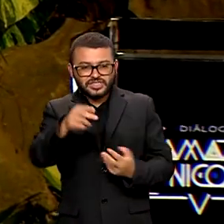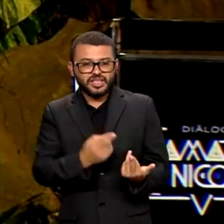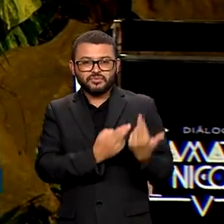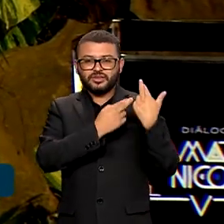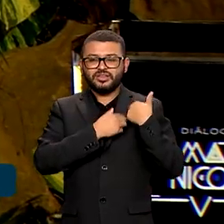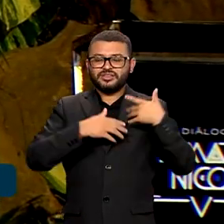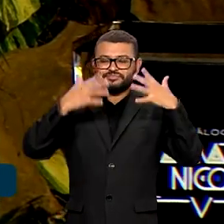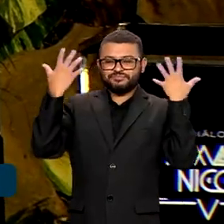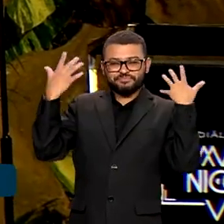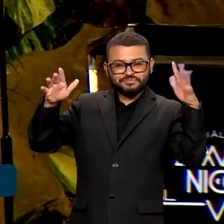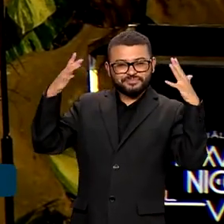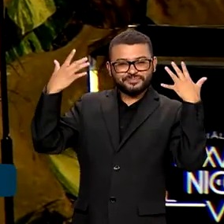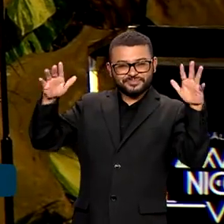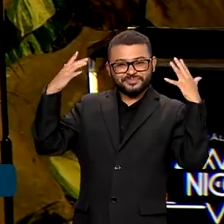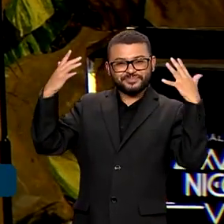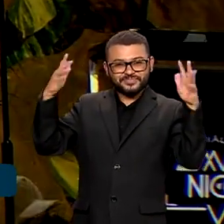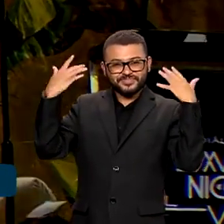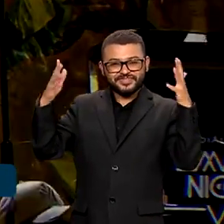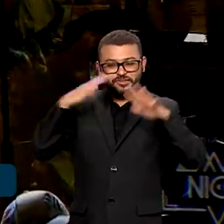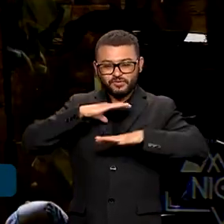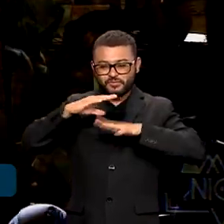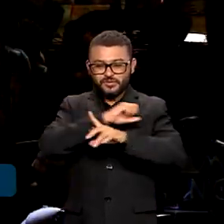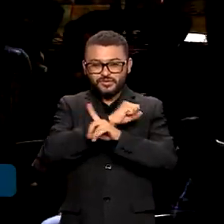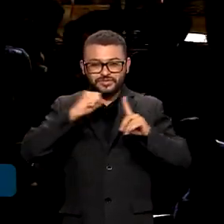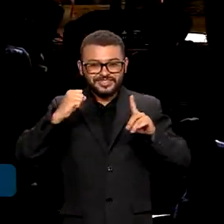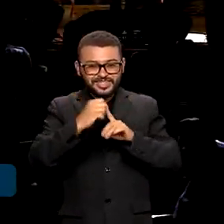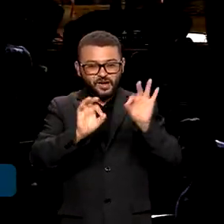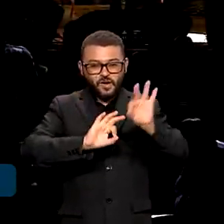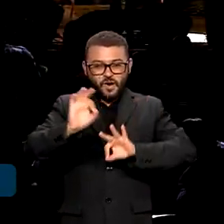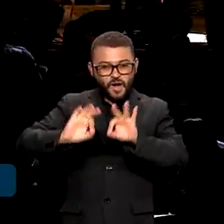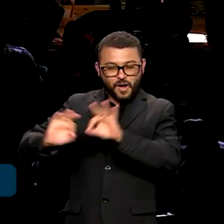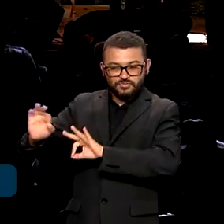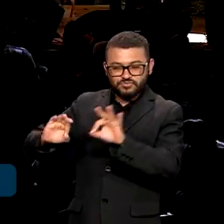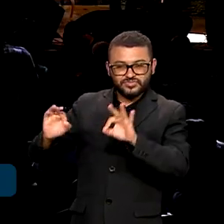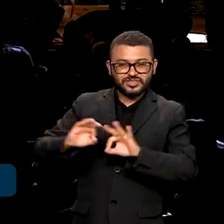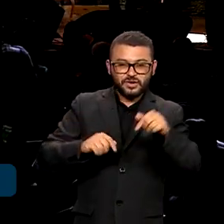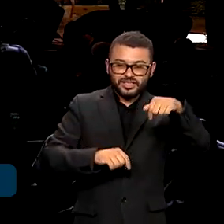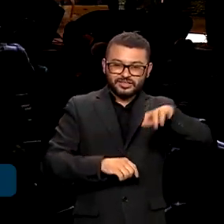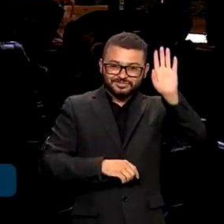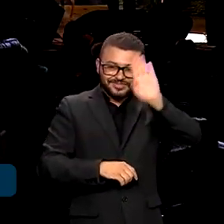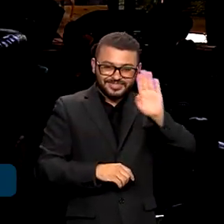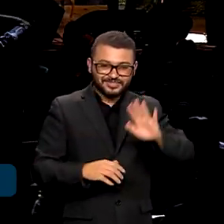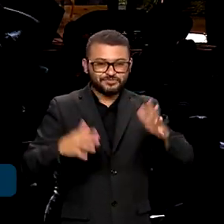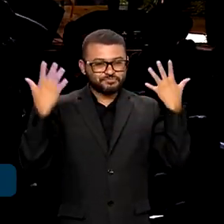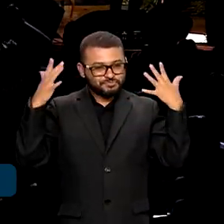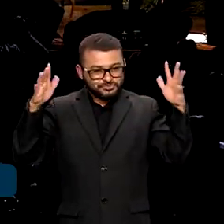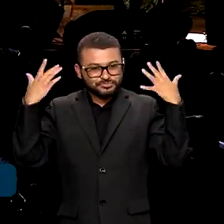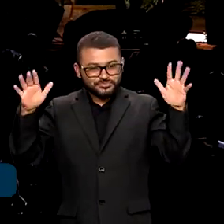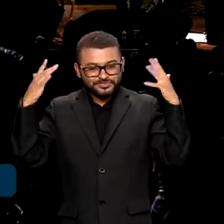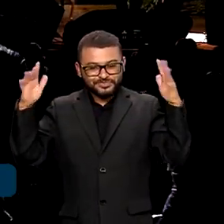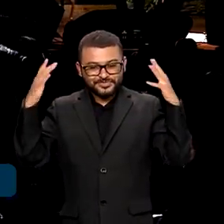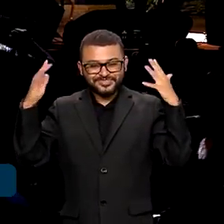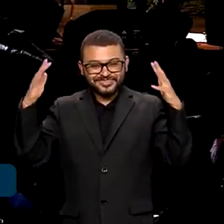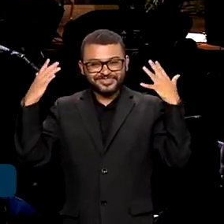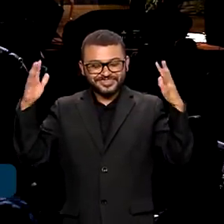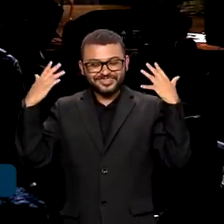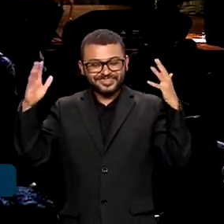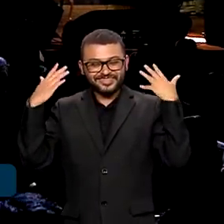Uma salva de palma aos movimentos organizados do Brasil.